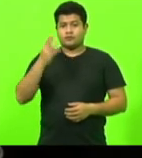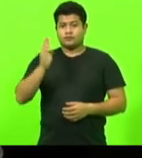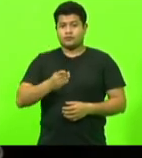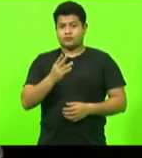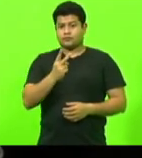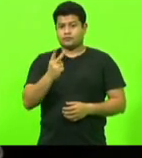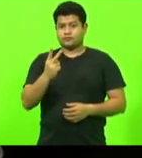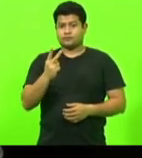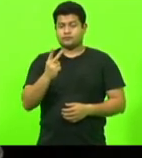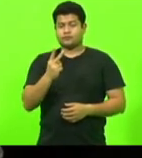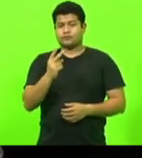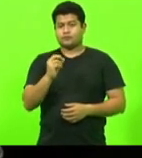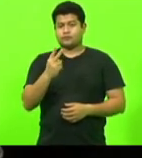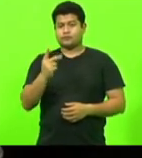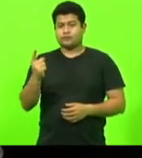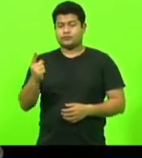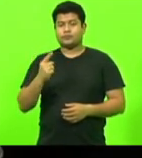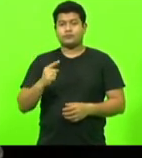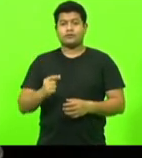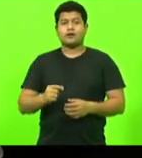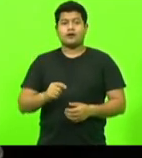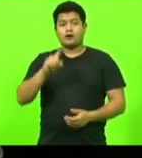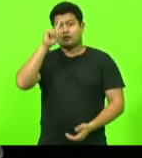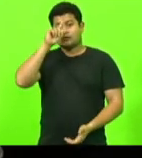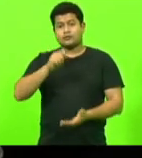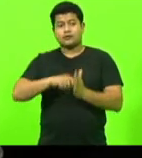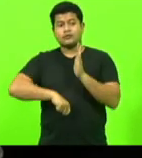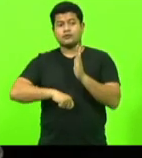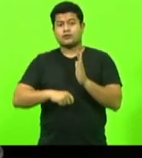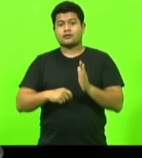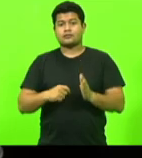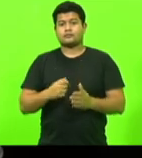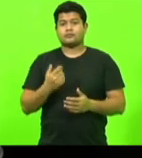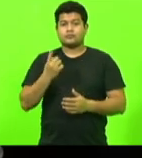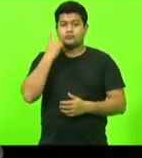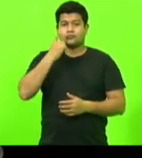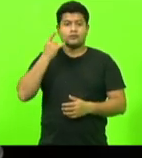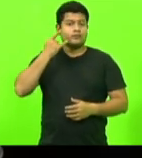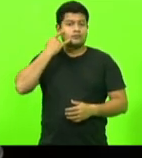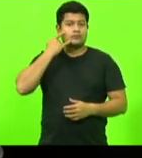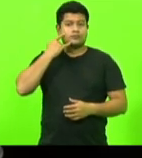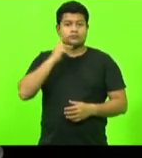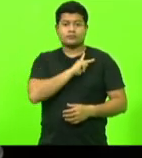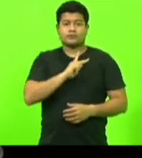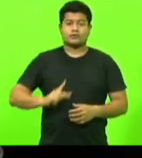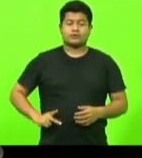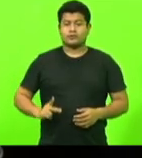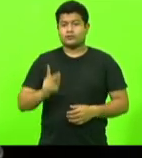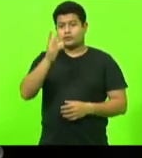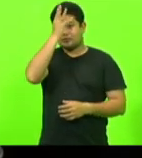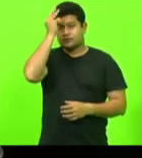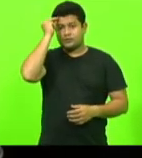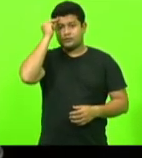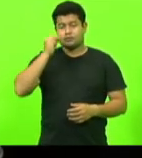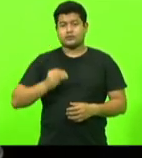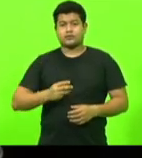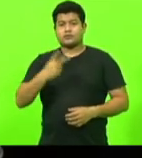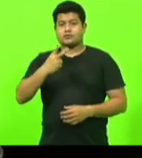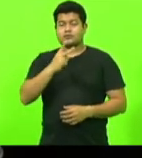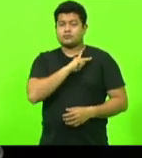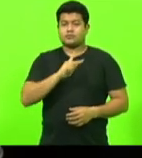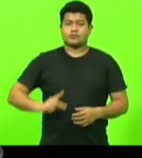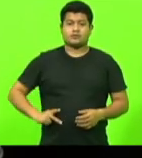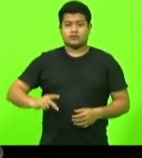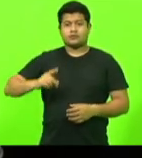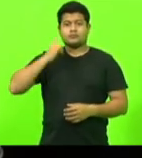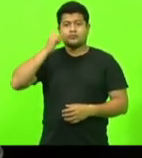deputado Mauro de Nadal, sob a presidência da deputada Luciane Carminati, vice-presidência do deputado Sargento